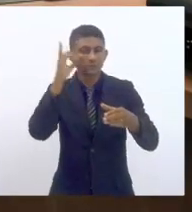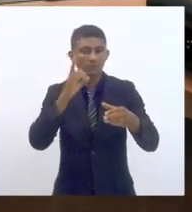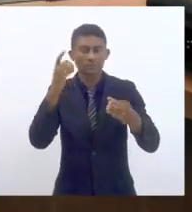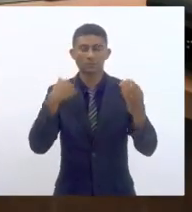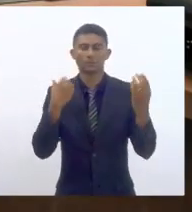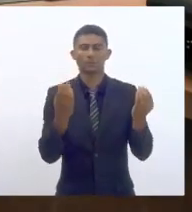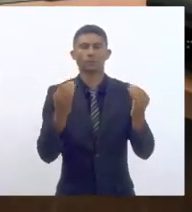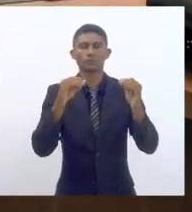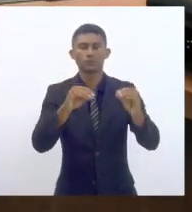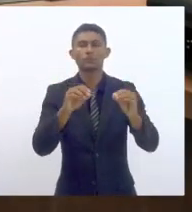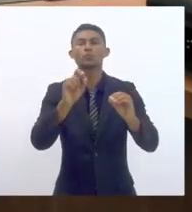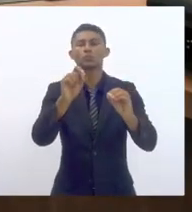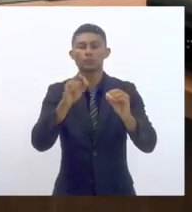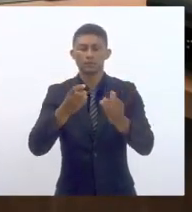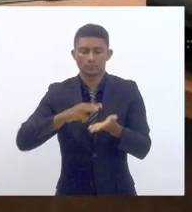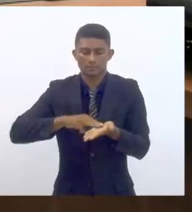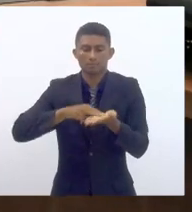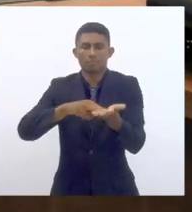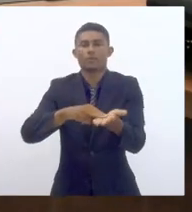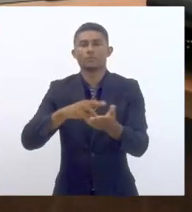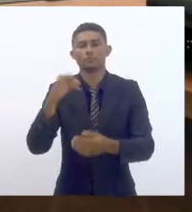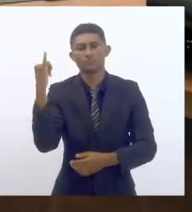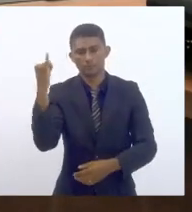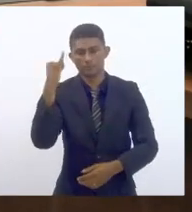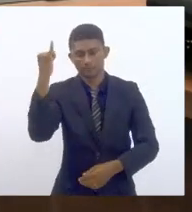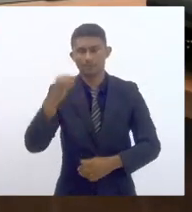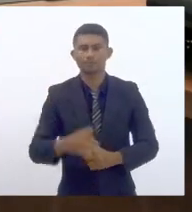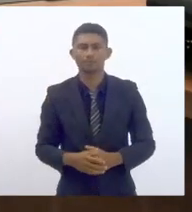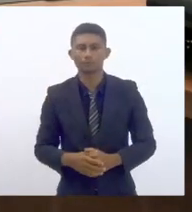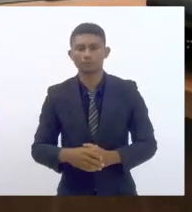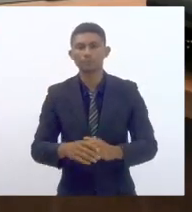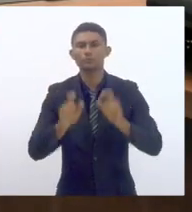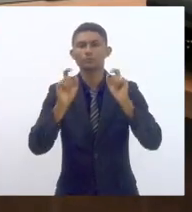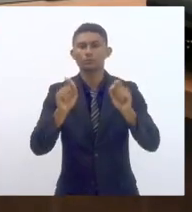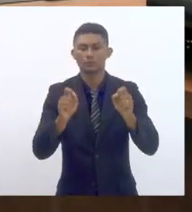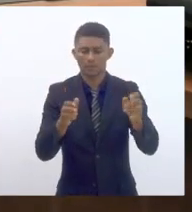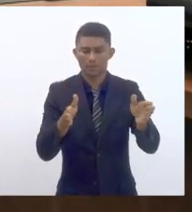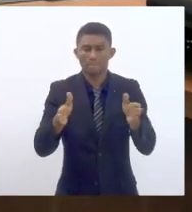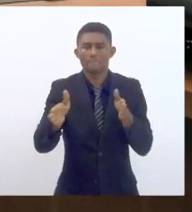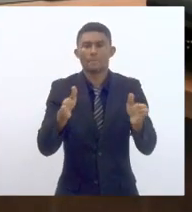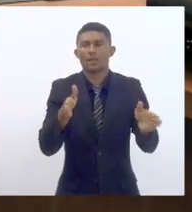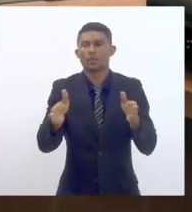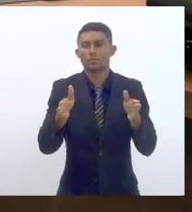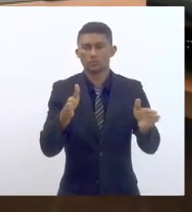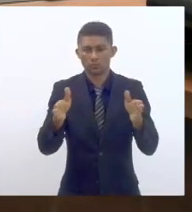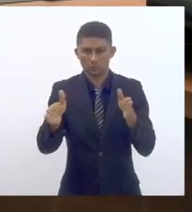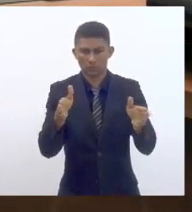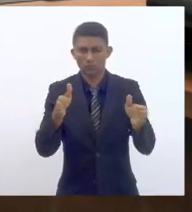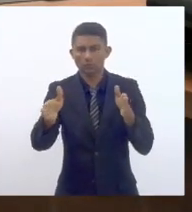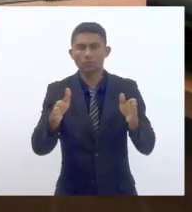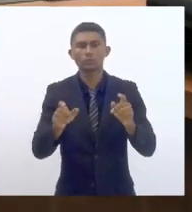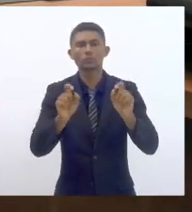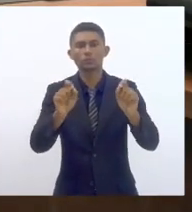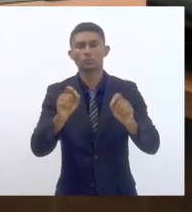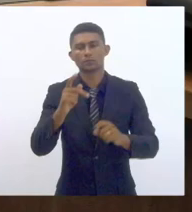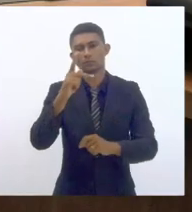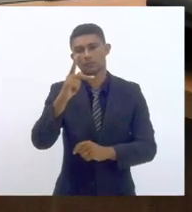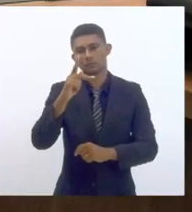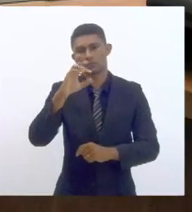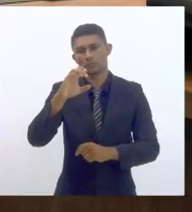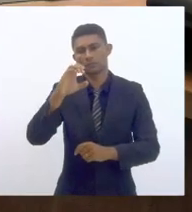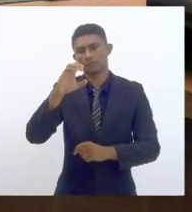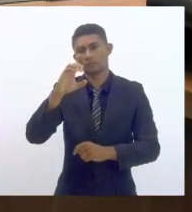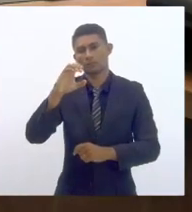uma mensagem muito importante, que é o prazo para regulamentação do PCCS,